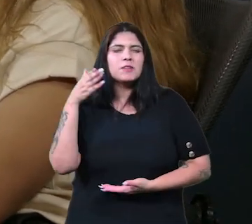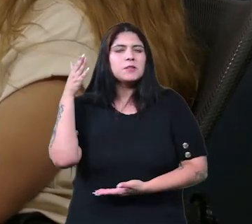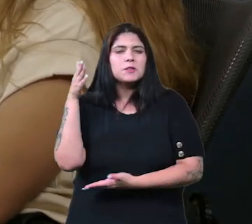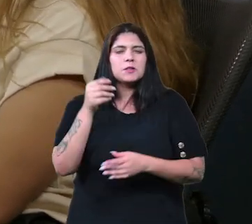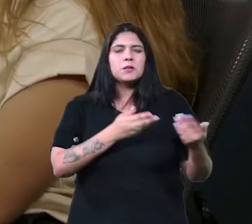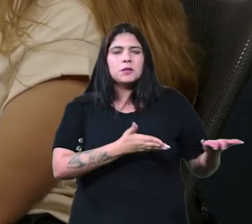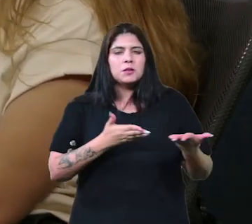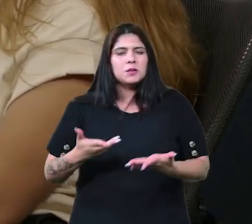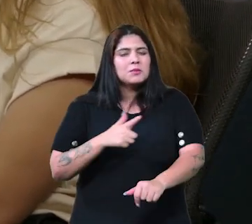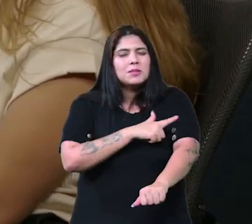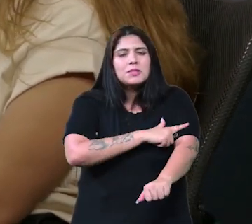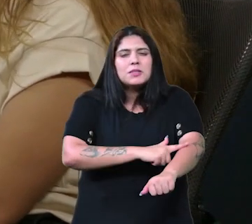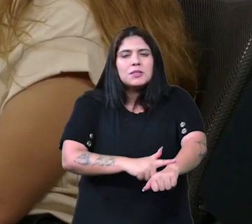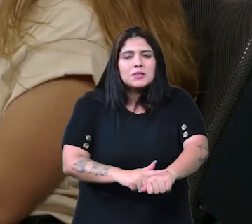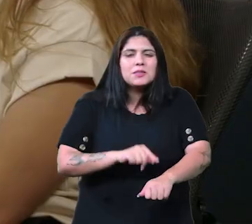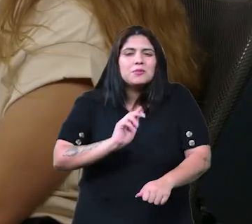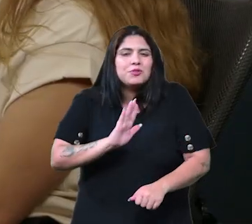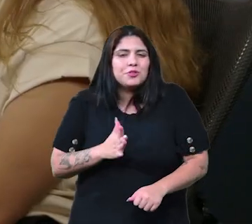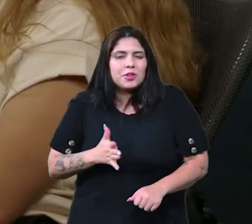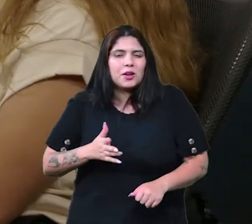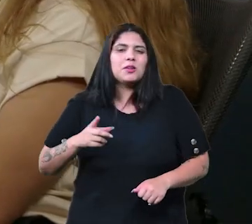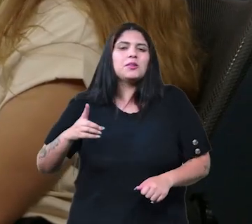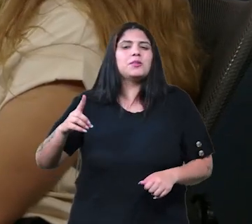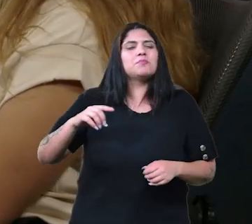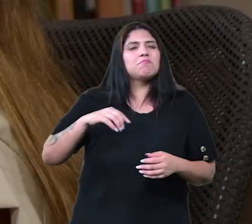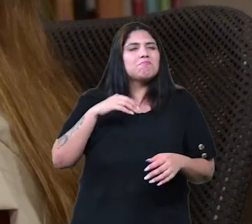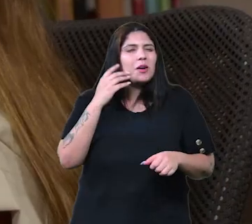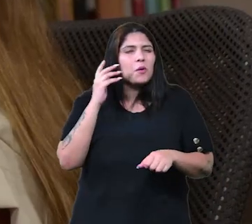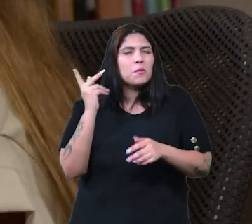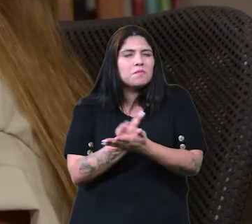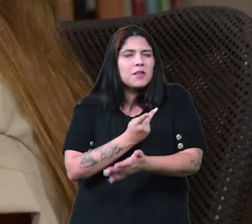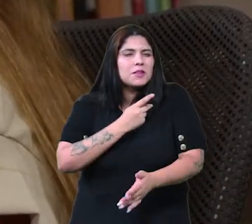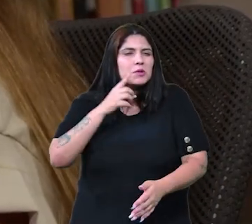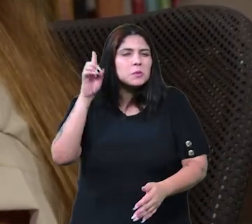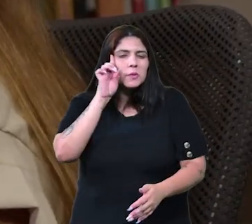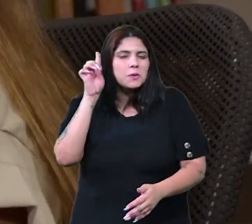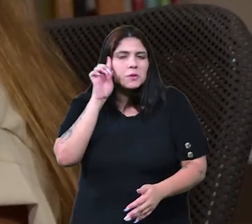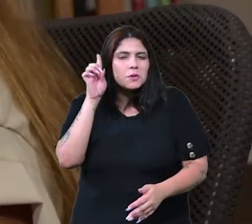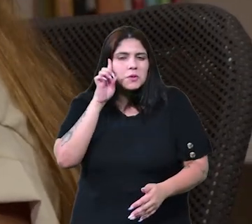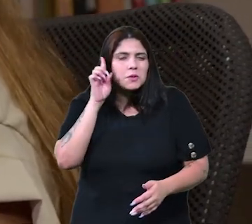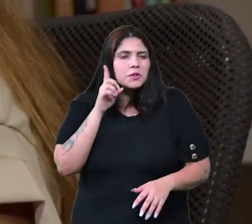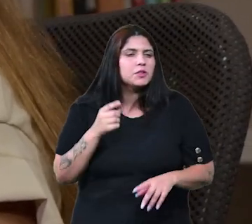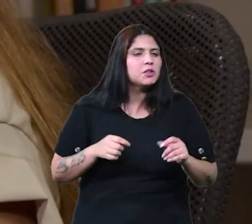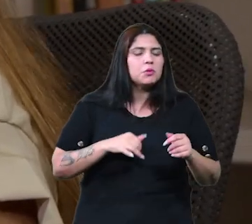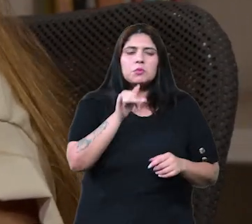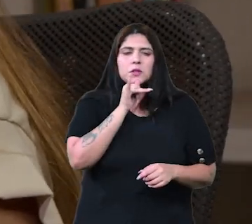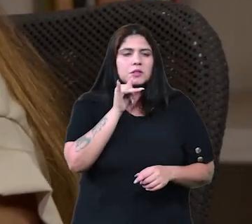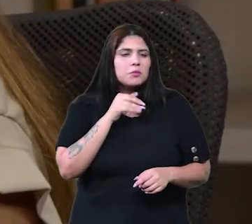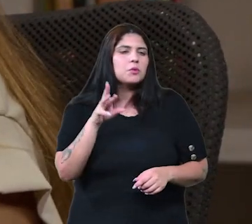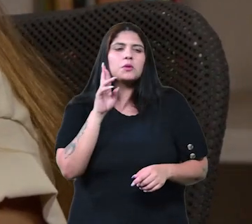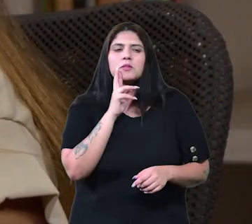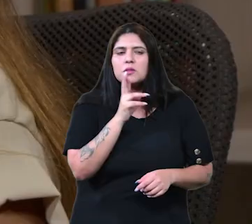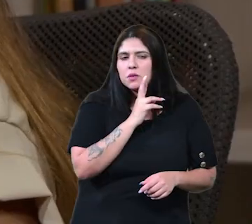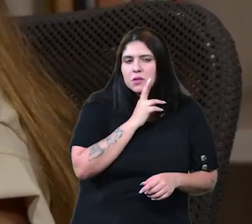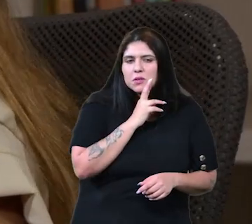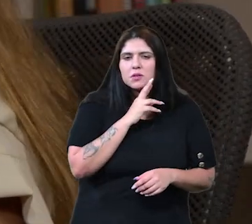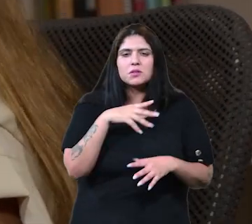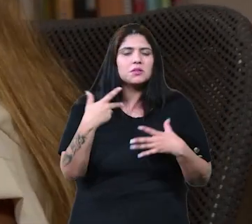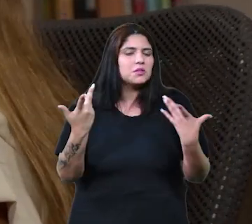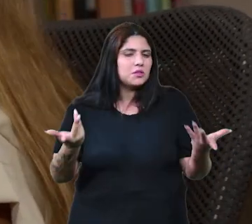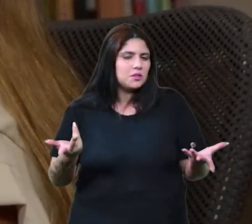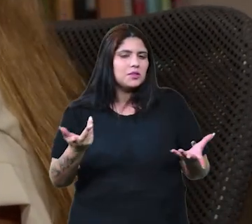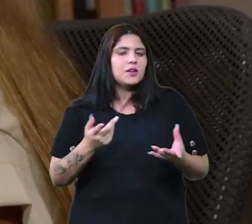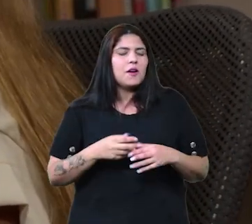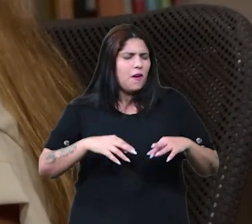dia a dia, num restaurante, num salão de beleza, ela faz a diferença no momento da experiência do hóspede. Ele vai se lembrar de